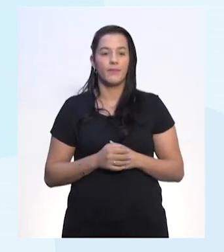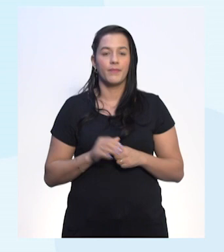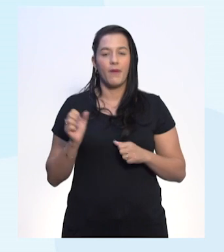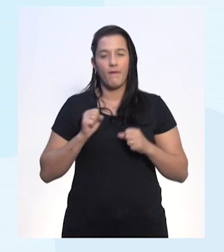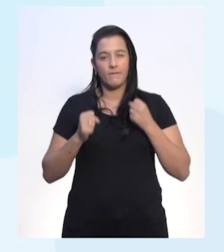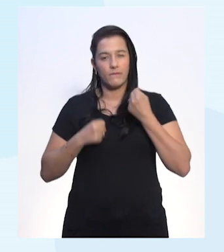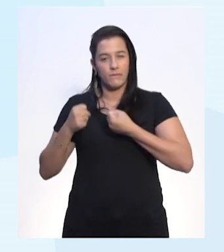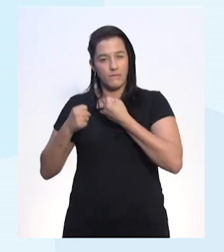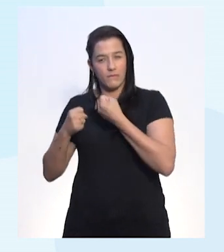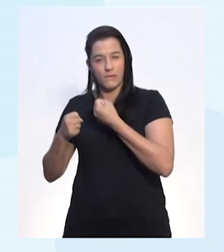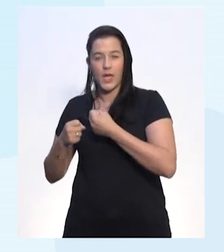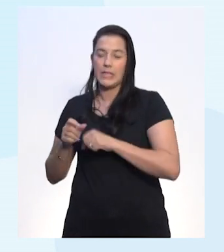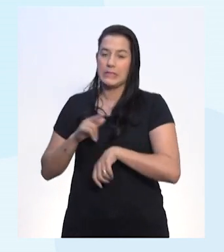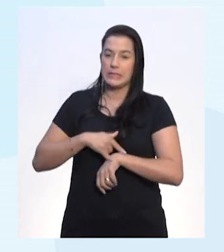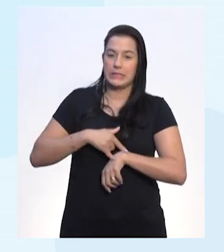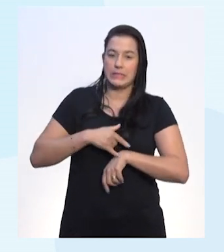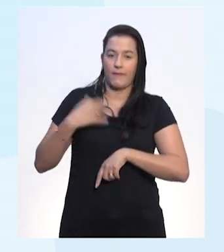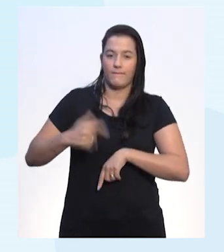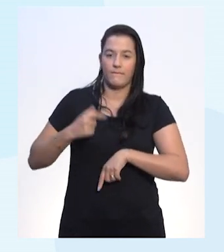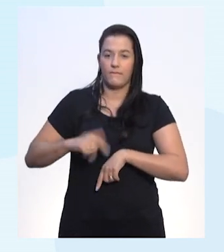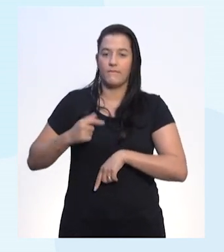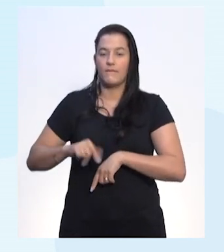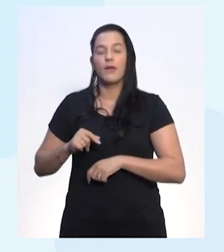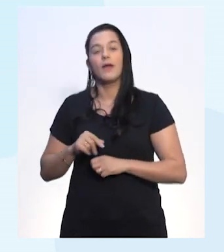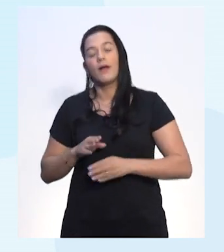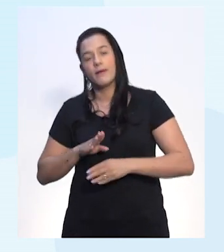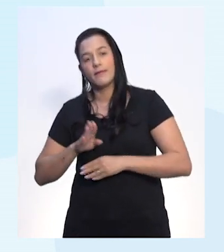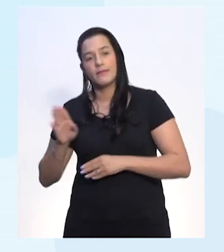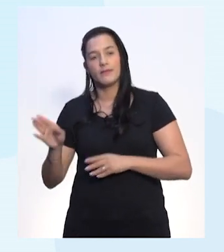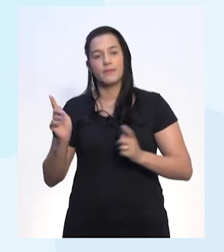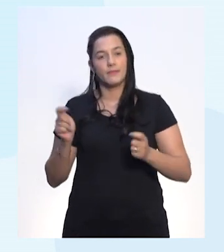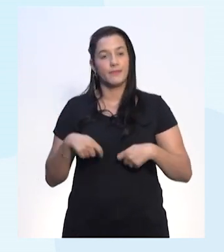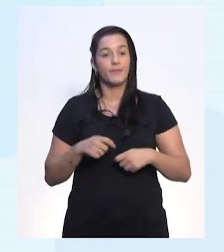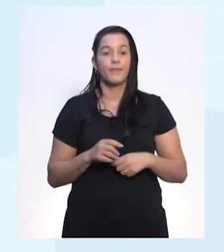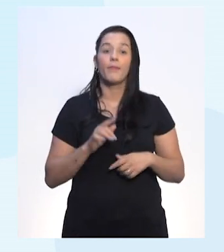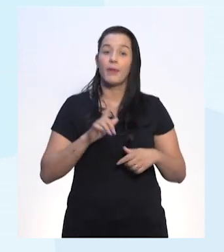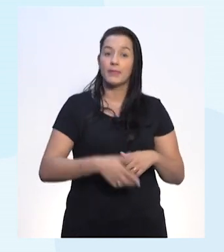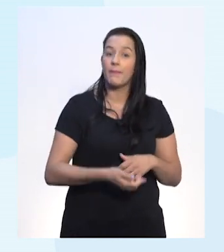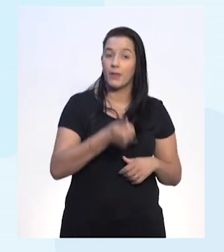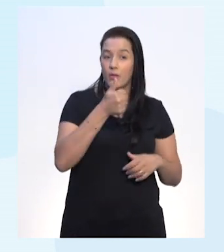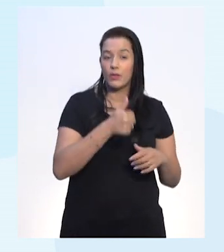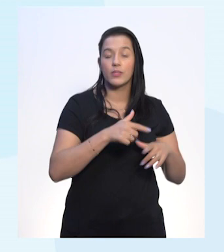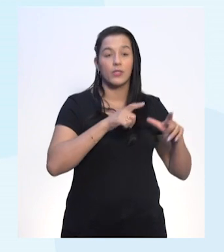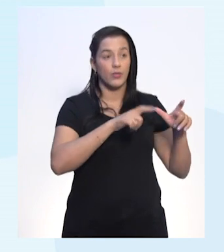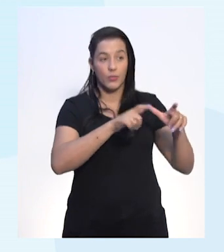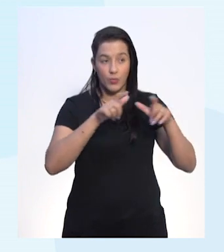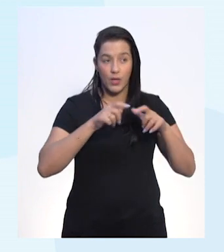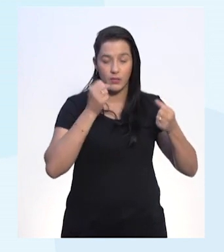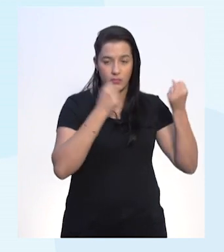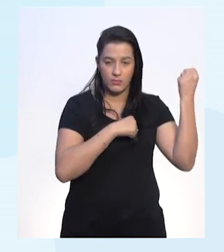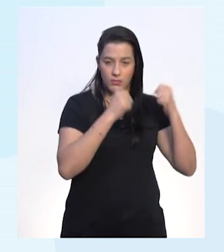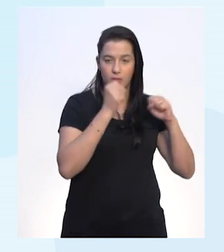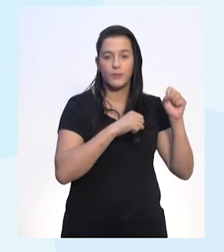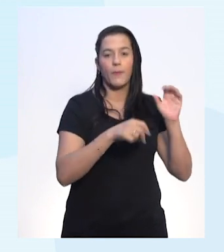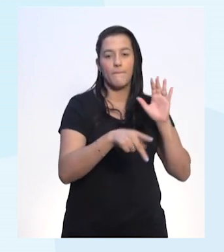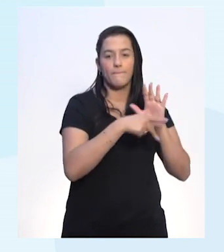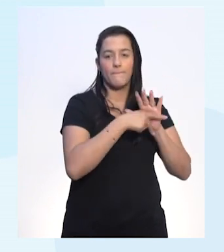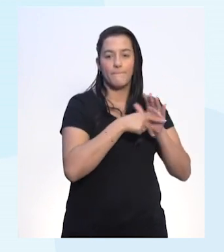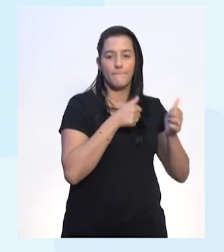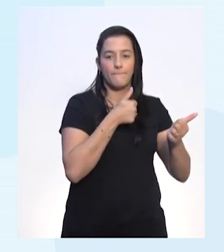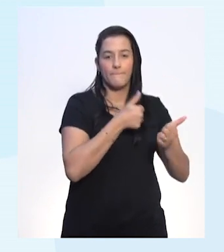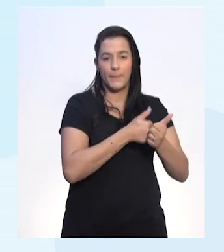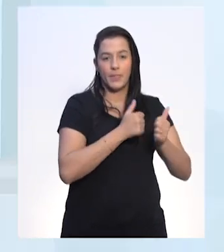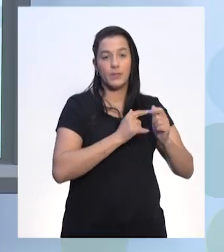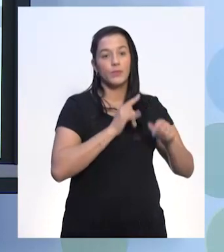lá quando tem quando a gente precisa, né, usar essas instalações. Mas o ideal é que tenham essas instalações sanitárias. Facilita,